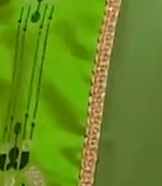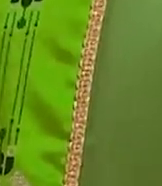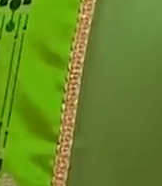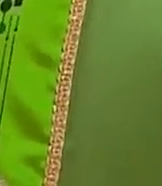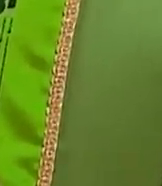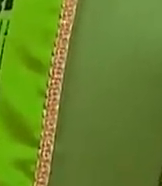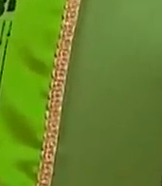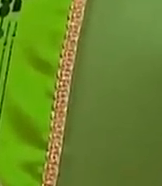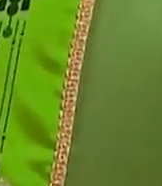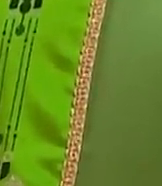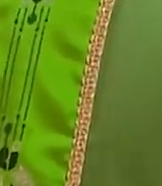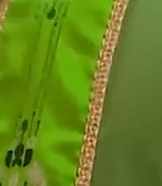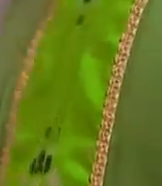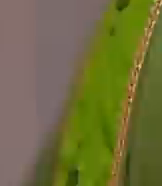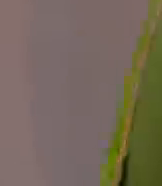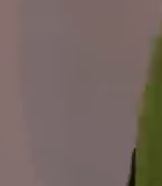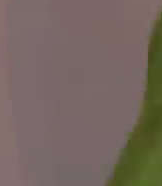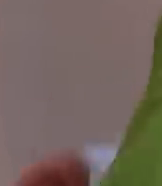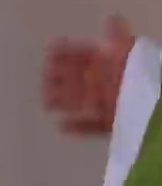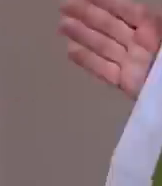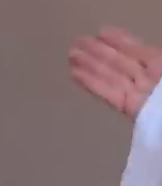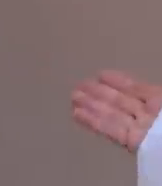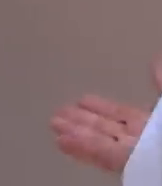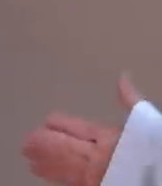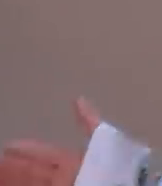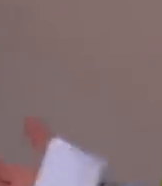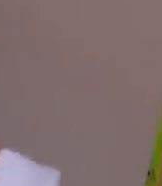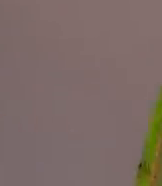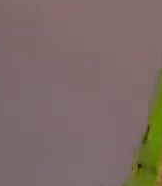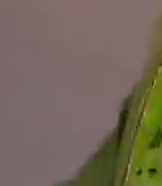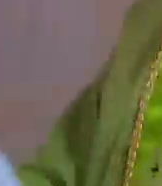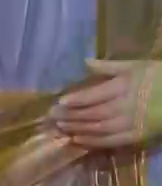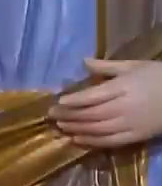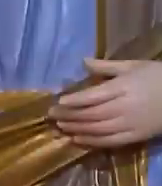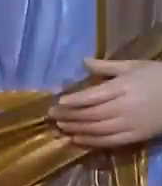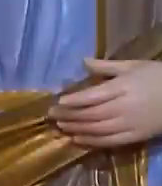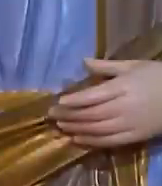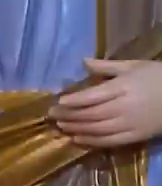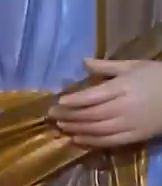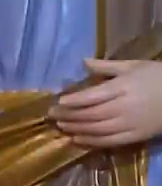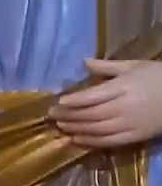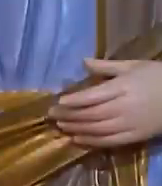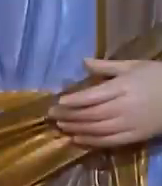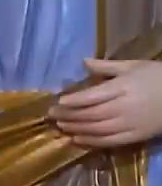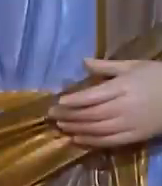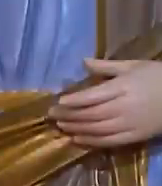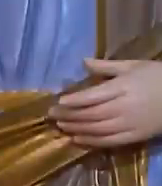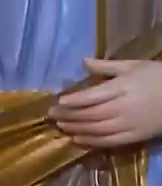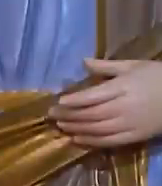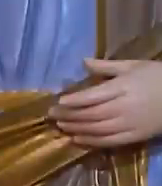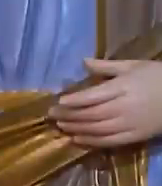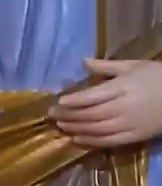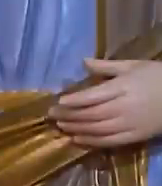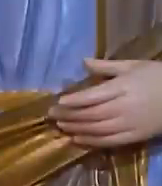Por quê? Porque Ele se submeteu às intempéries do mundo.